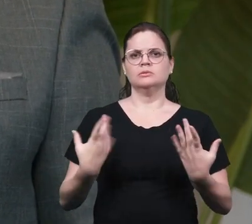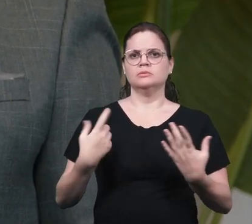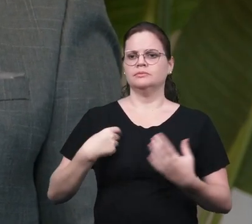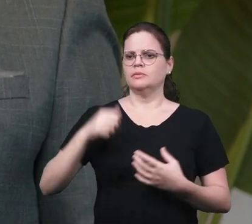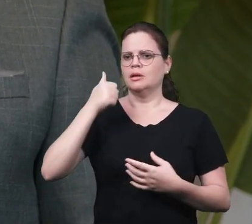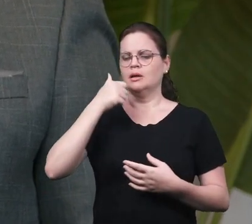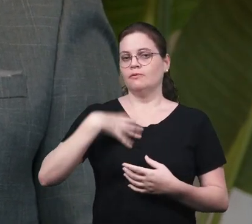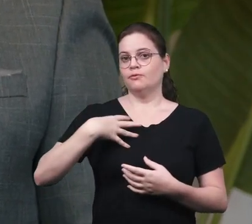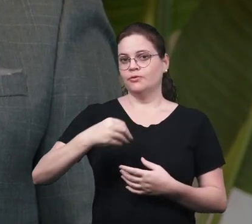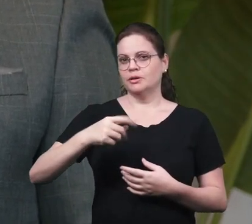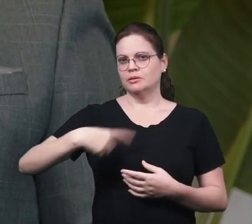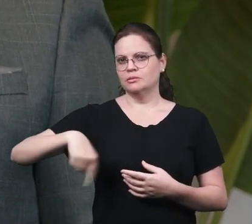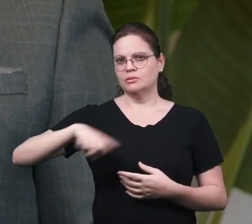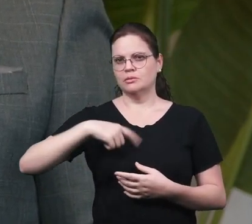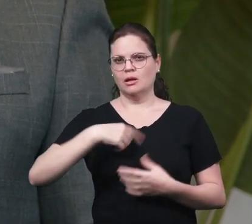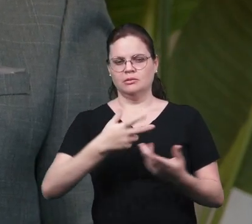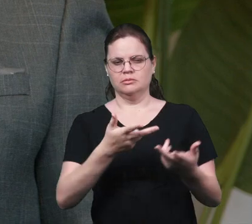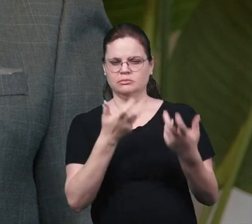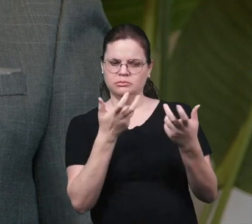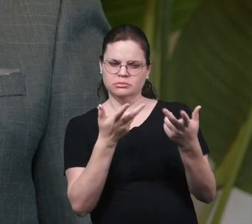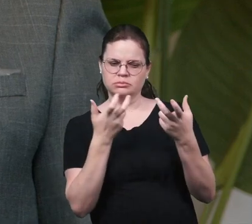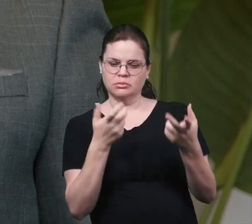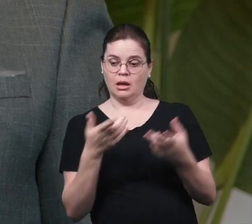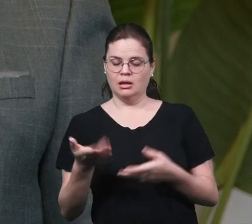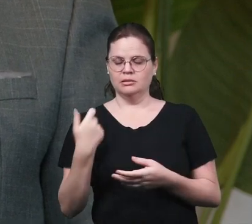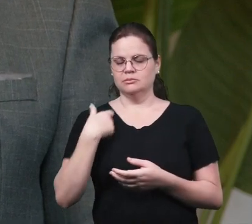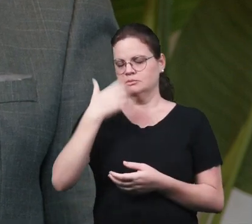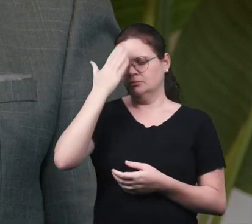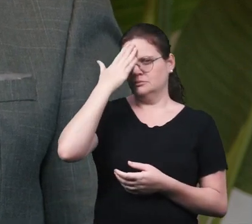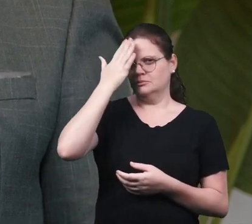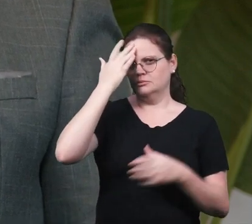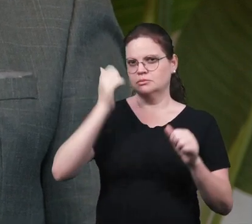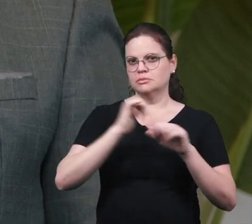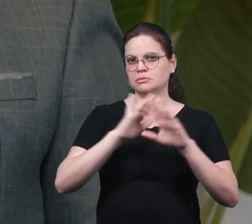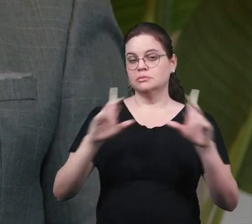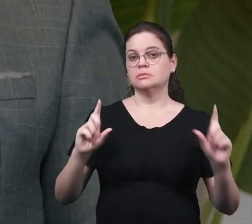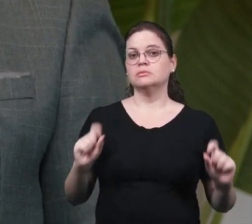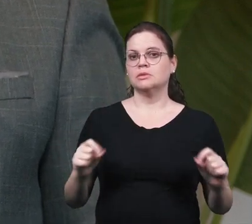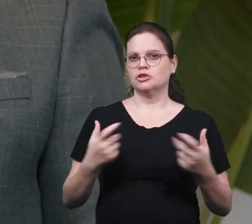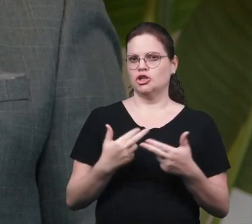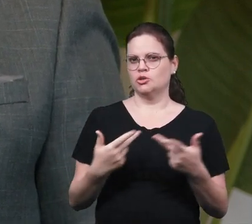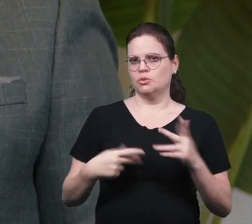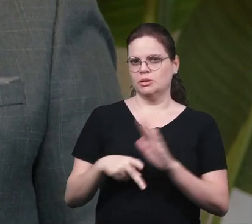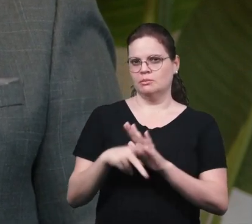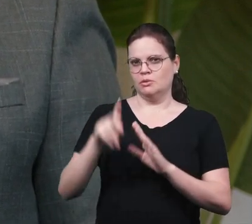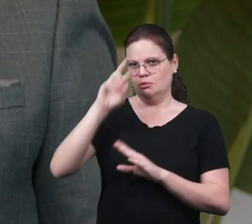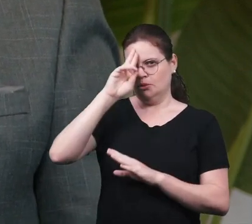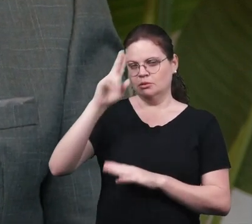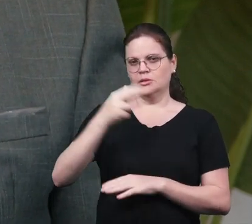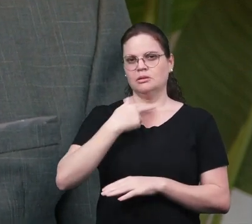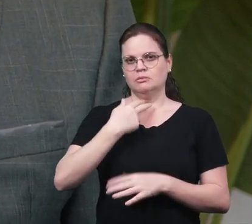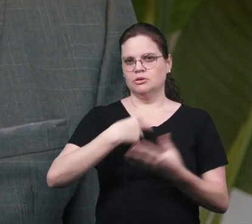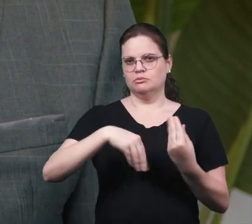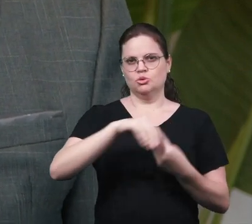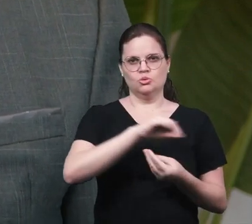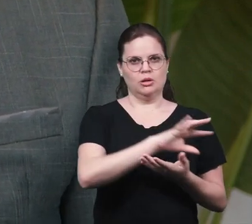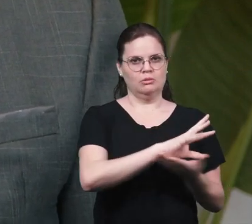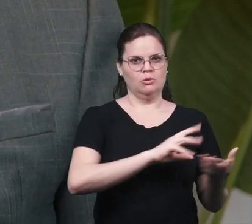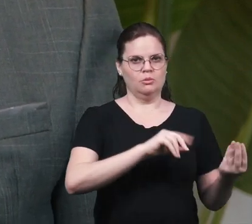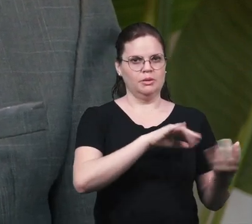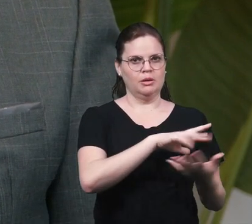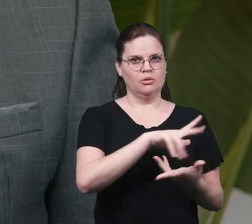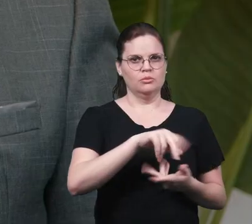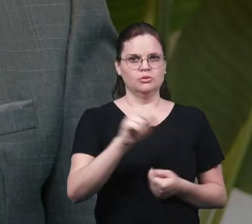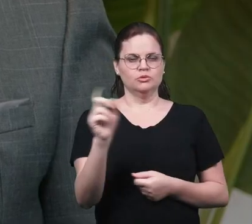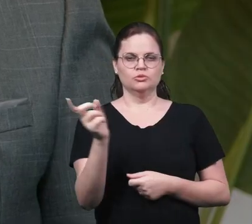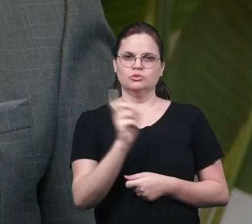aquela mentalidade, aquele discernimento que as coisas do Senhor não são misturadas com as coisas materiais e também não se